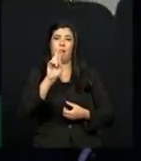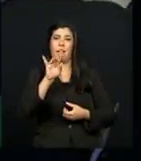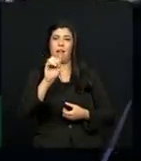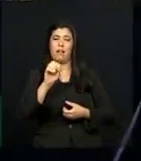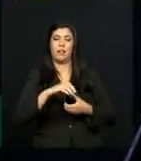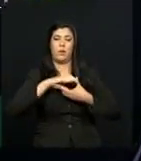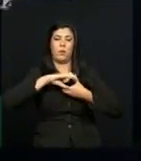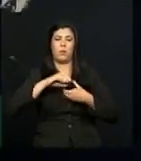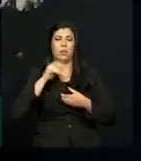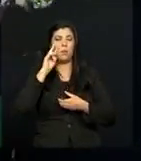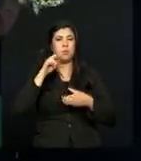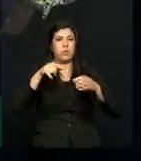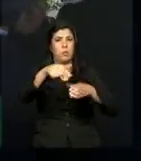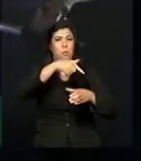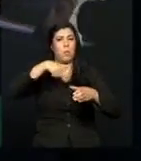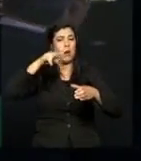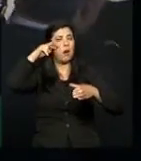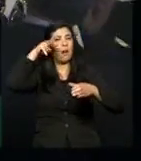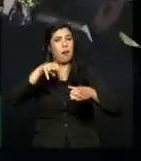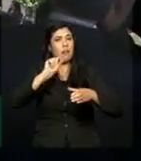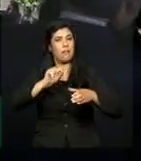Deputados.